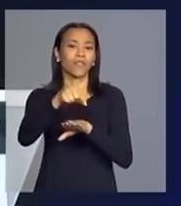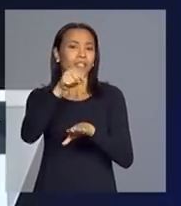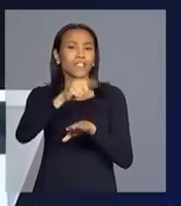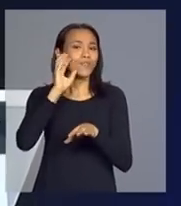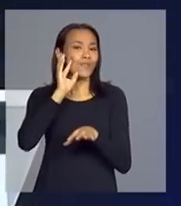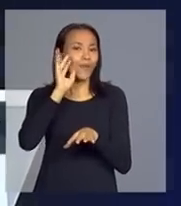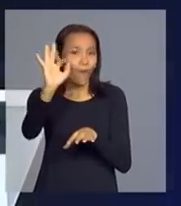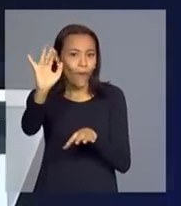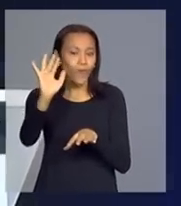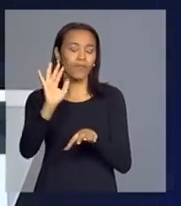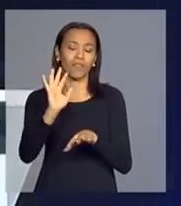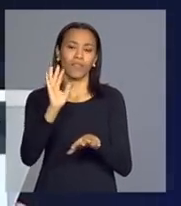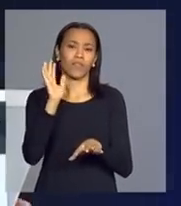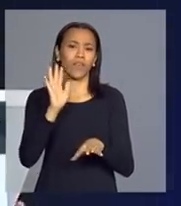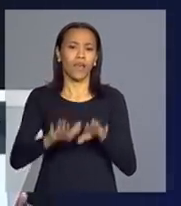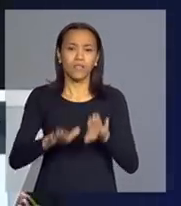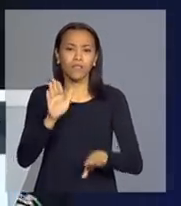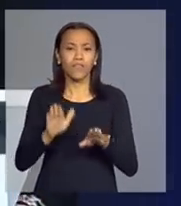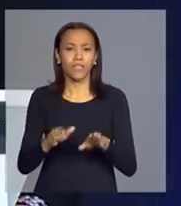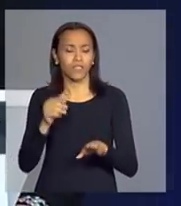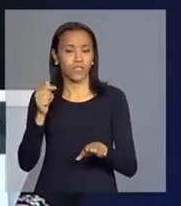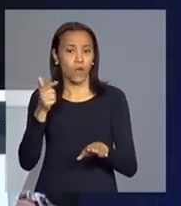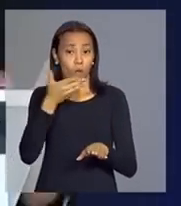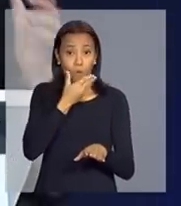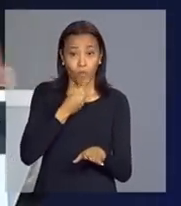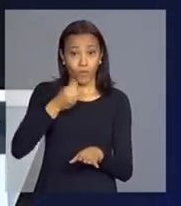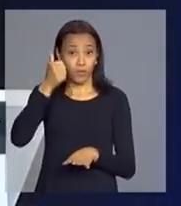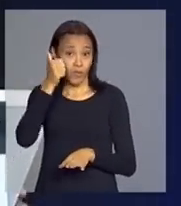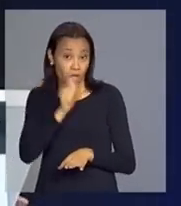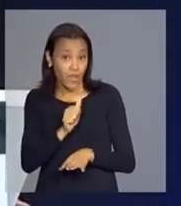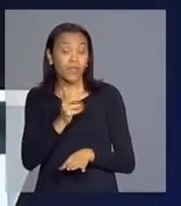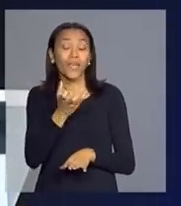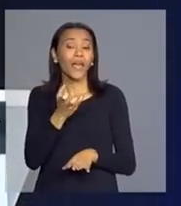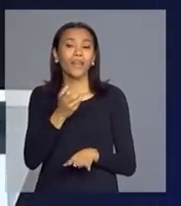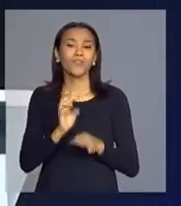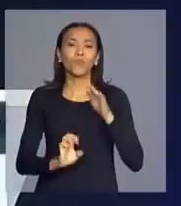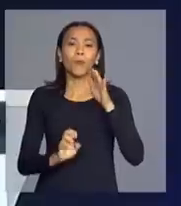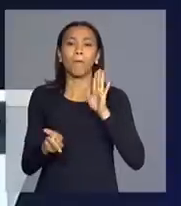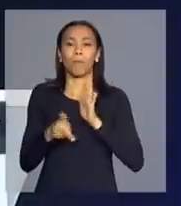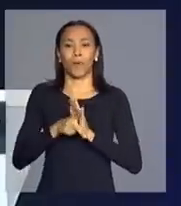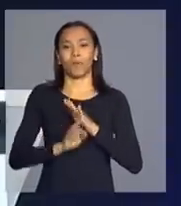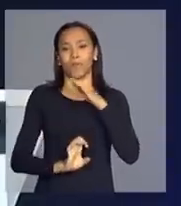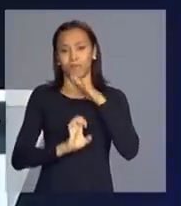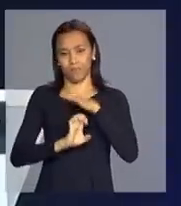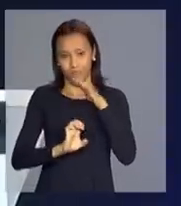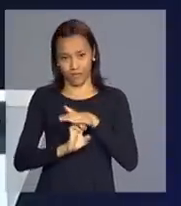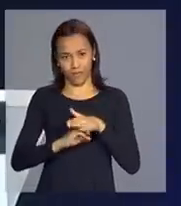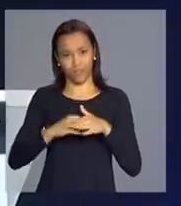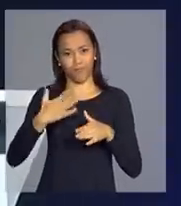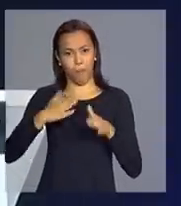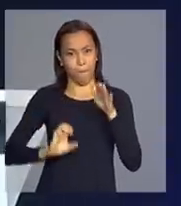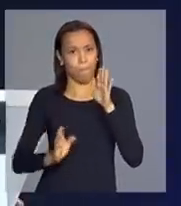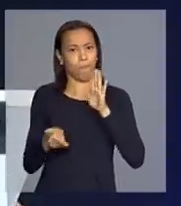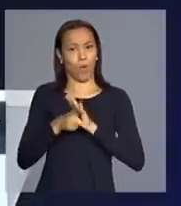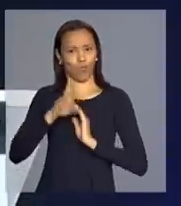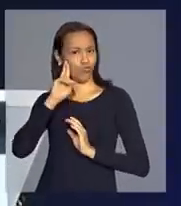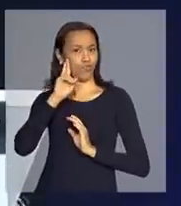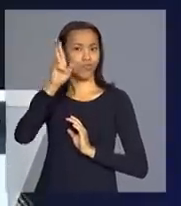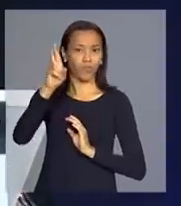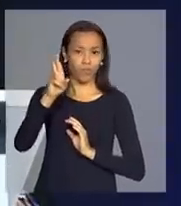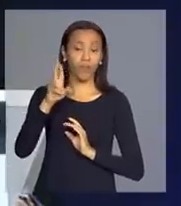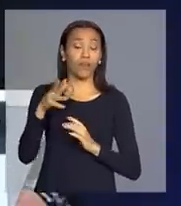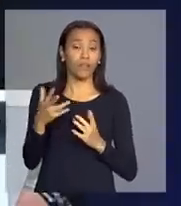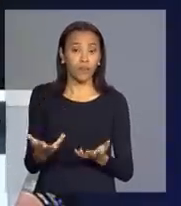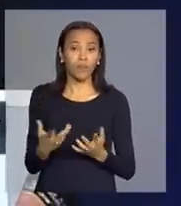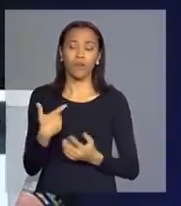que muitas vezes atinge homens e mulheres, que é de ter seu próprio negócio, ser seu próprio patrão. E